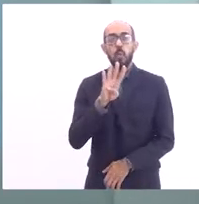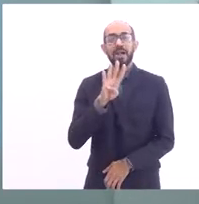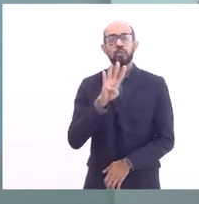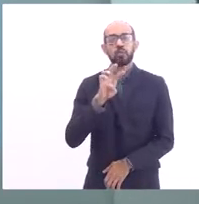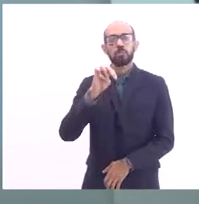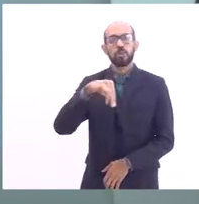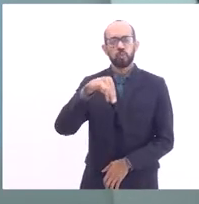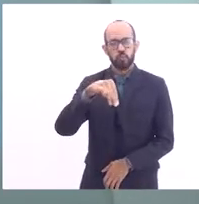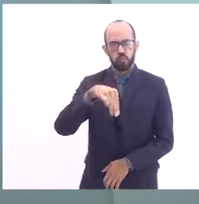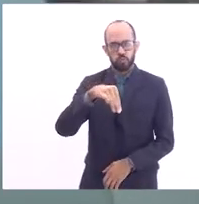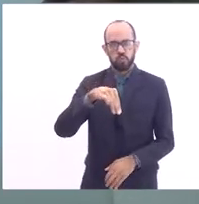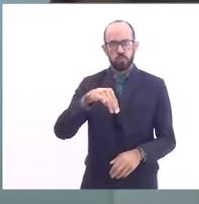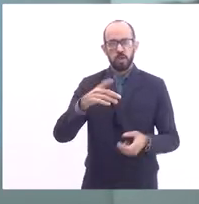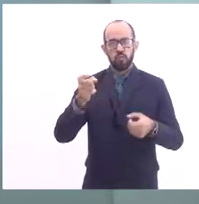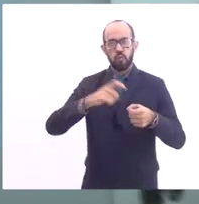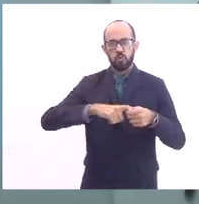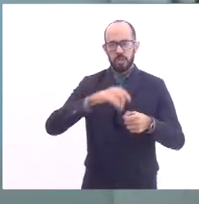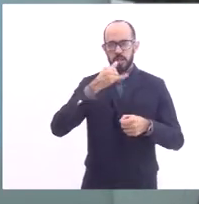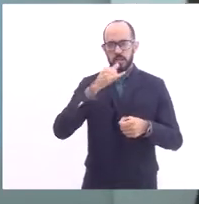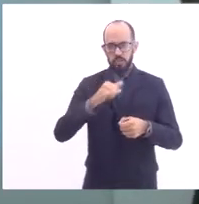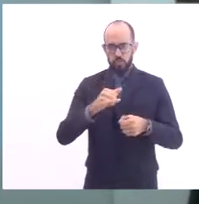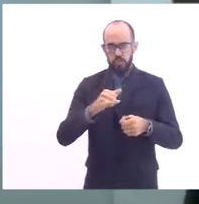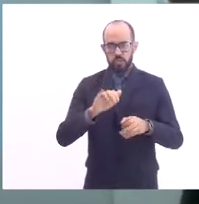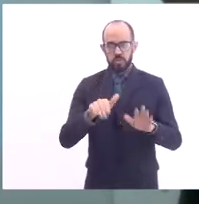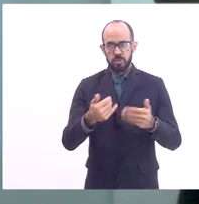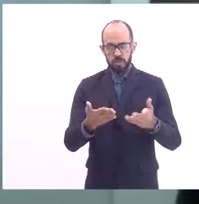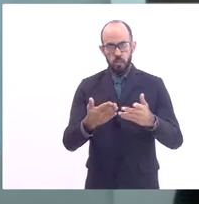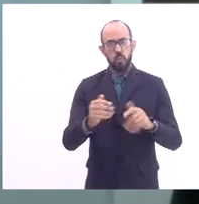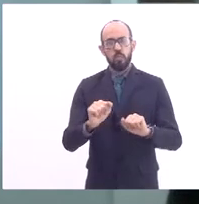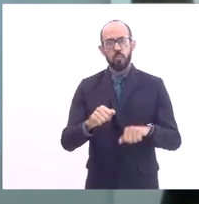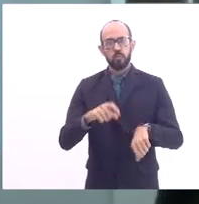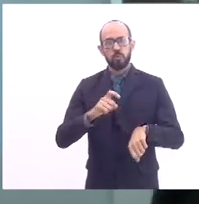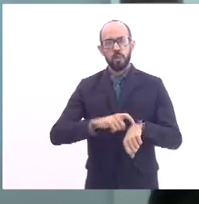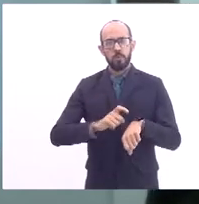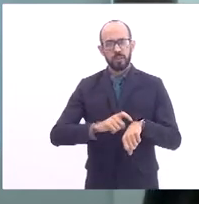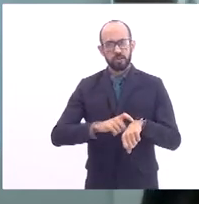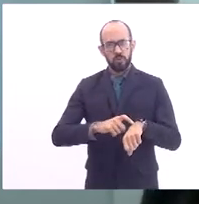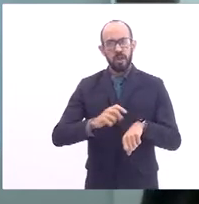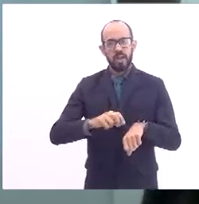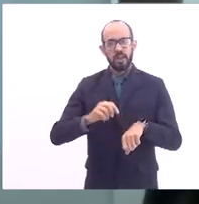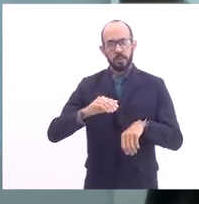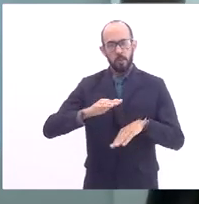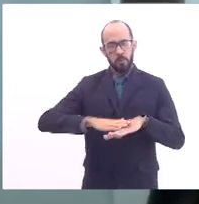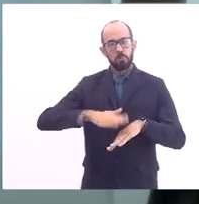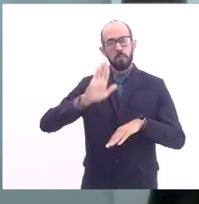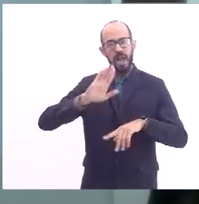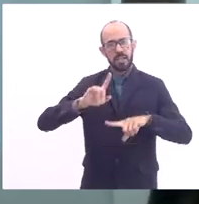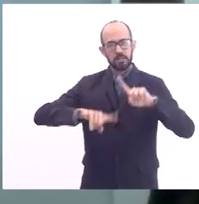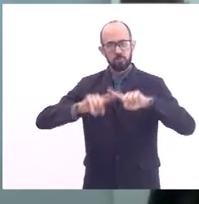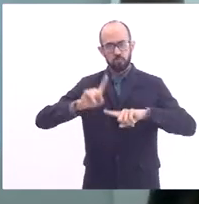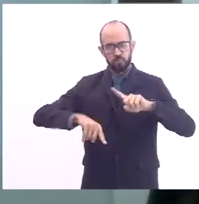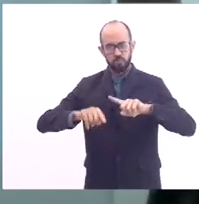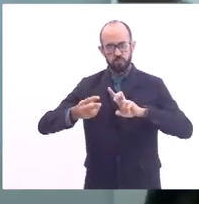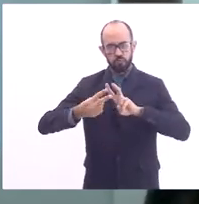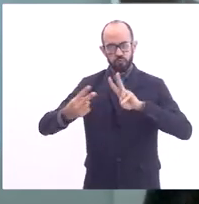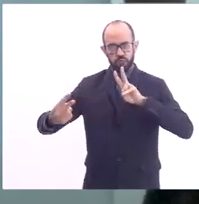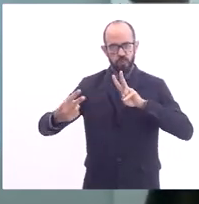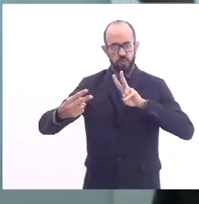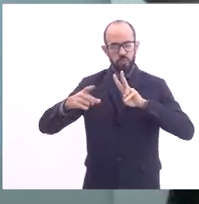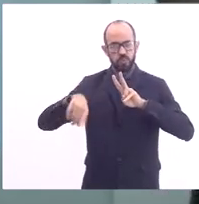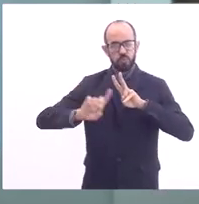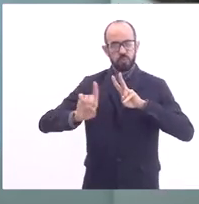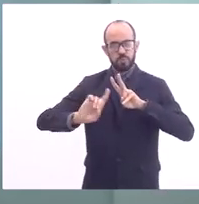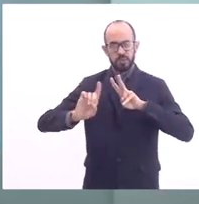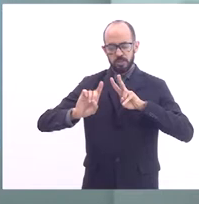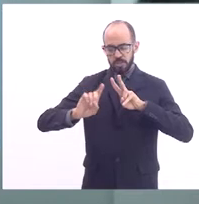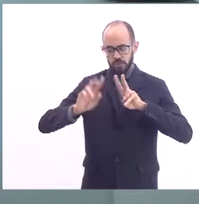essa recomposição. Então, aqui, conforme nós vamos aumentando a nossa quantidade de equipamentos telecomandados, né, que não depende da intervenção